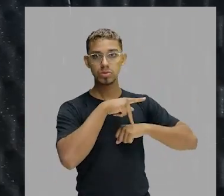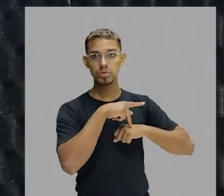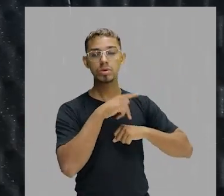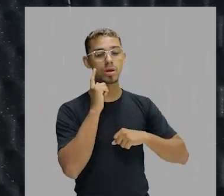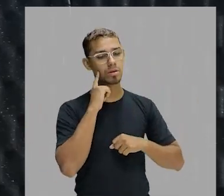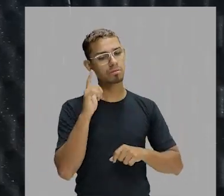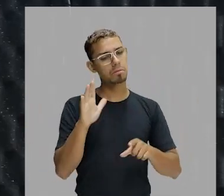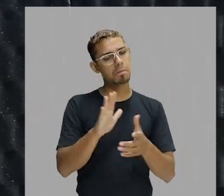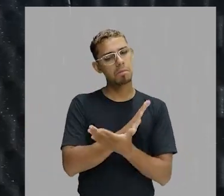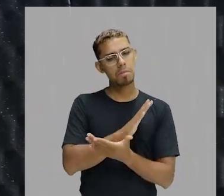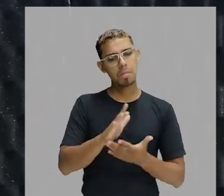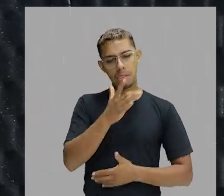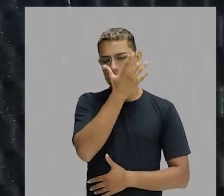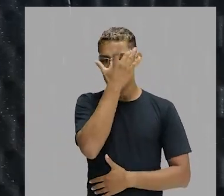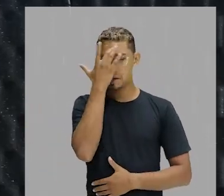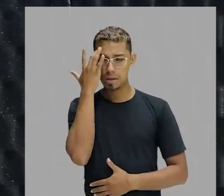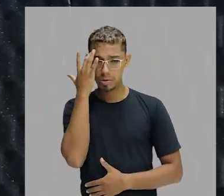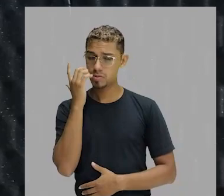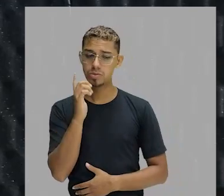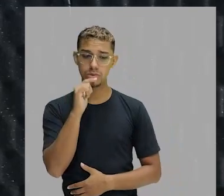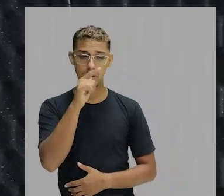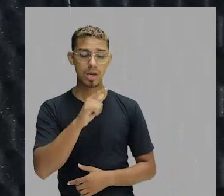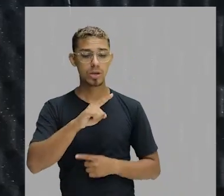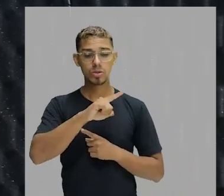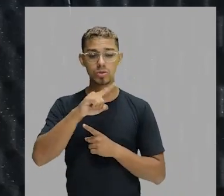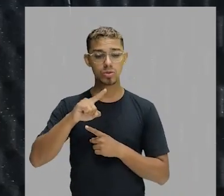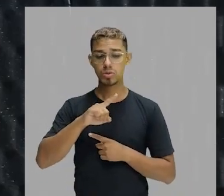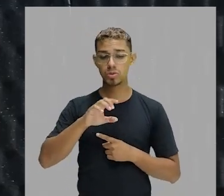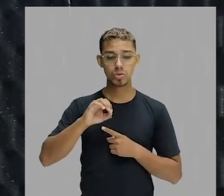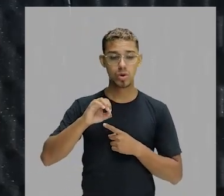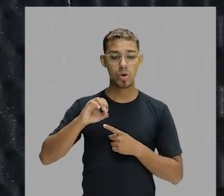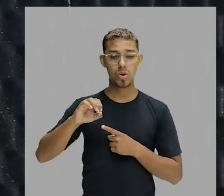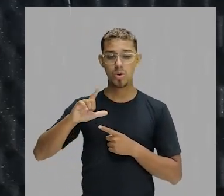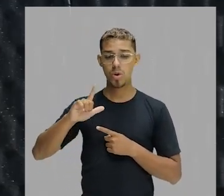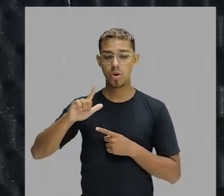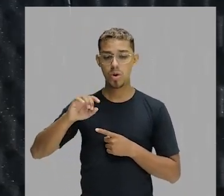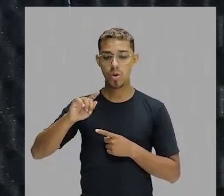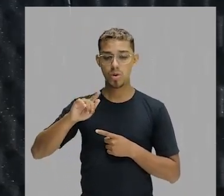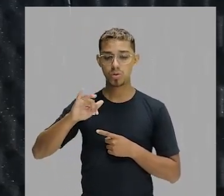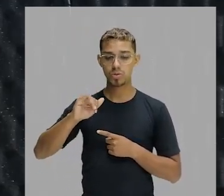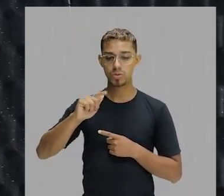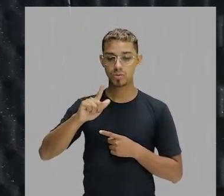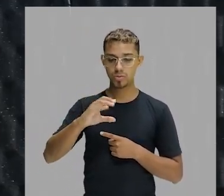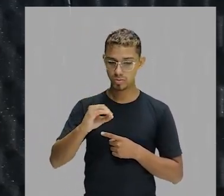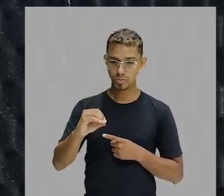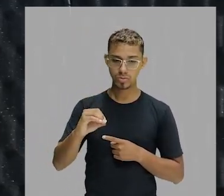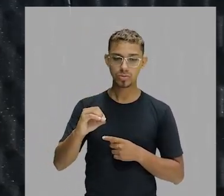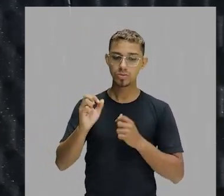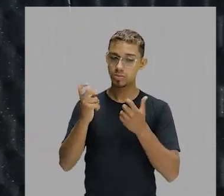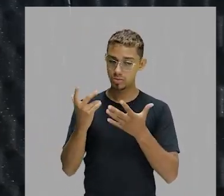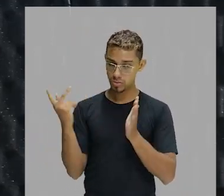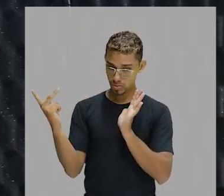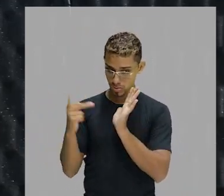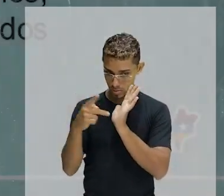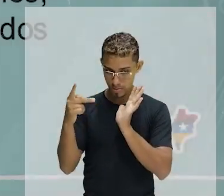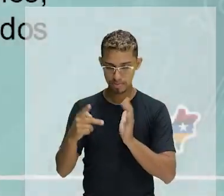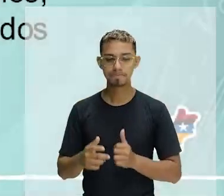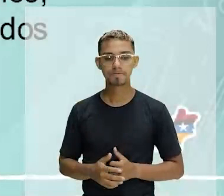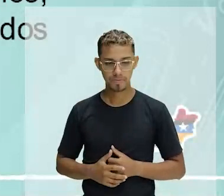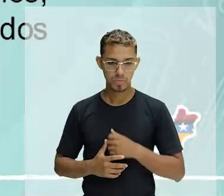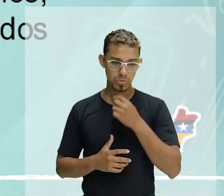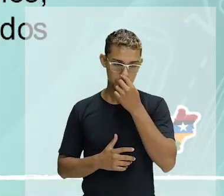até mesmo, né, colocando em zoológicos. Então é uma problemática séria, galera, tá certo? Então isso aqui é muito verdadeiro, tá certo? O Brasil, de